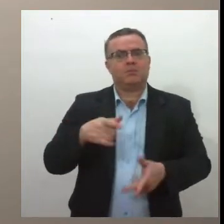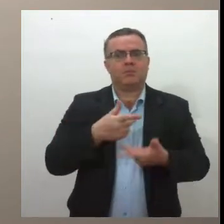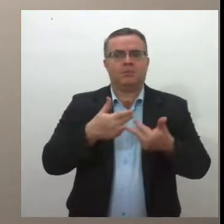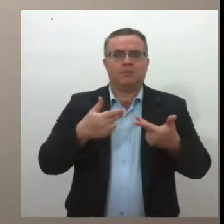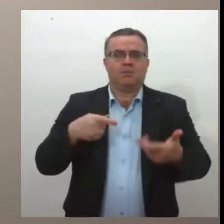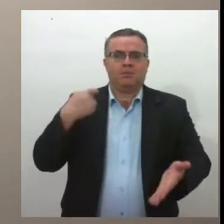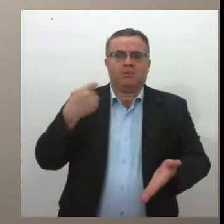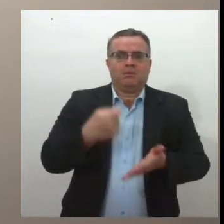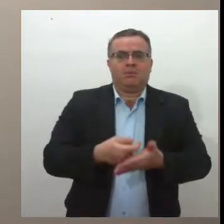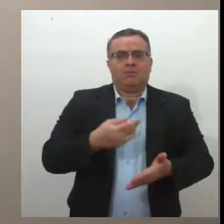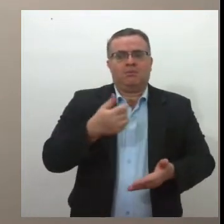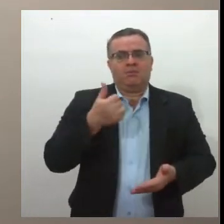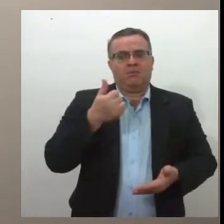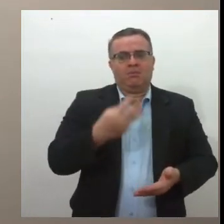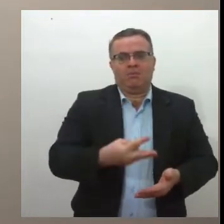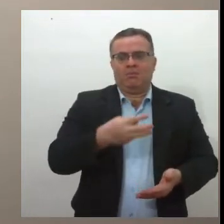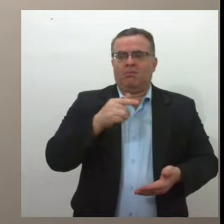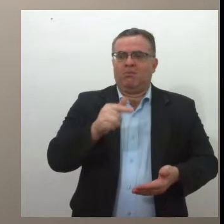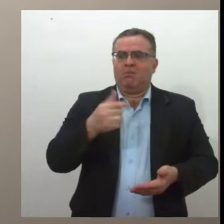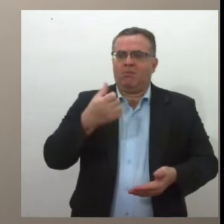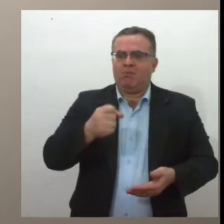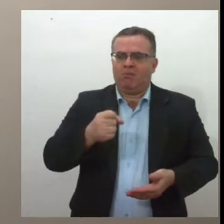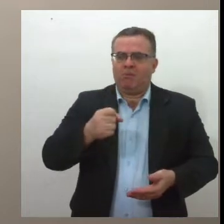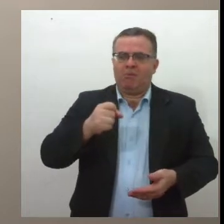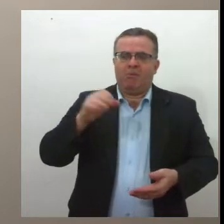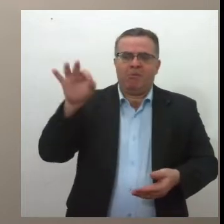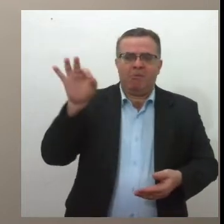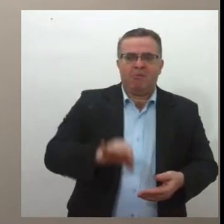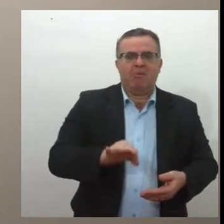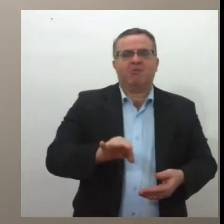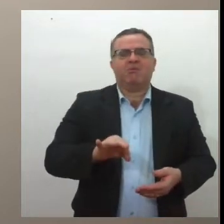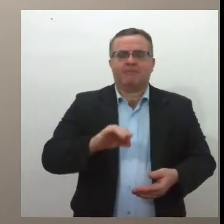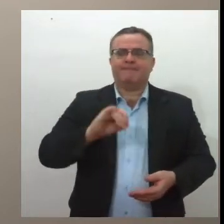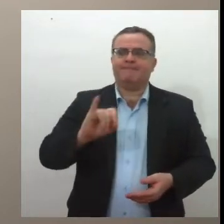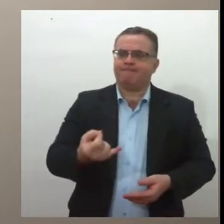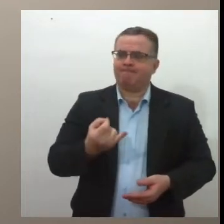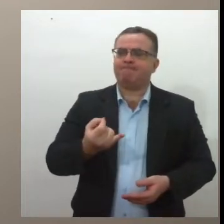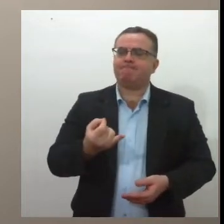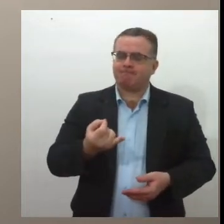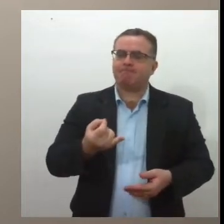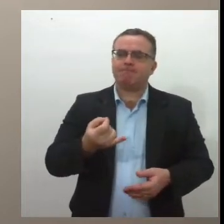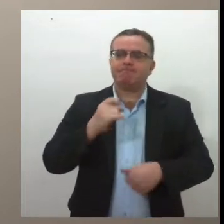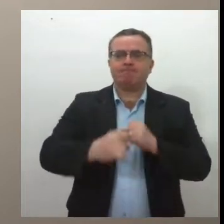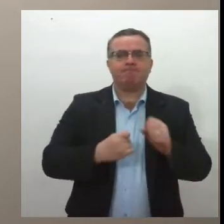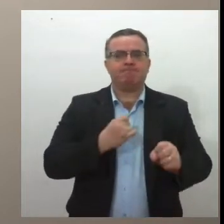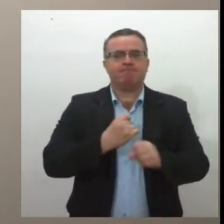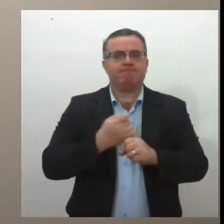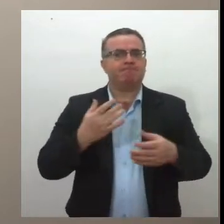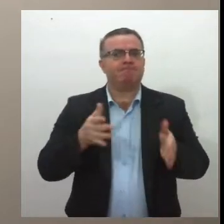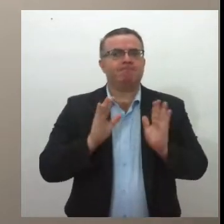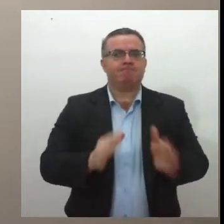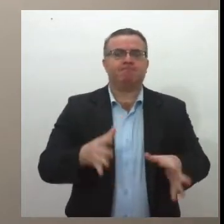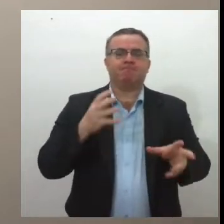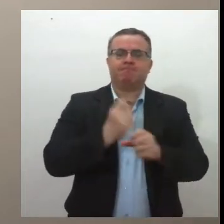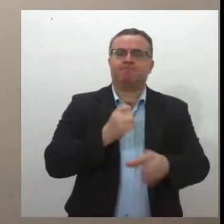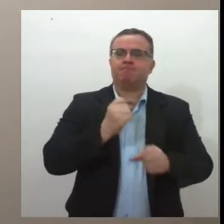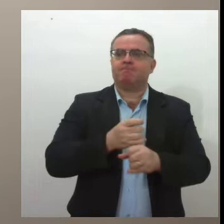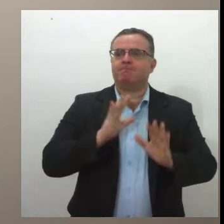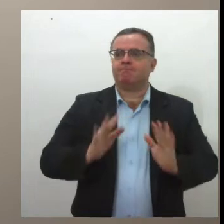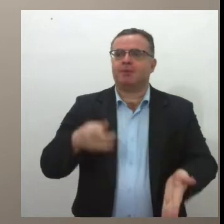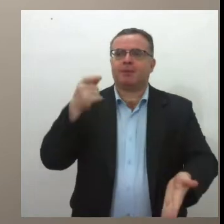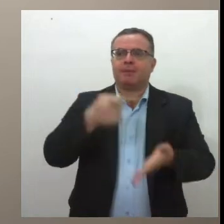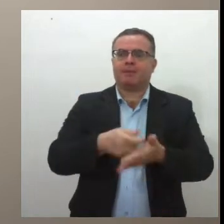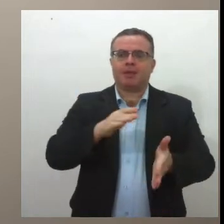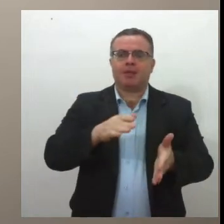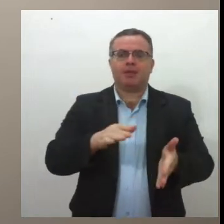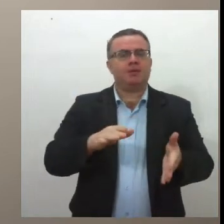pagamos 343% de juros ao ano. É muito alto. Após fazer essas contas e quitar suas dívidas, é